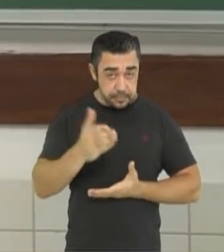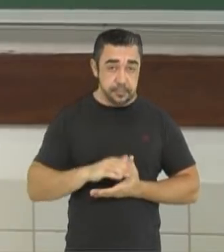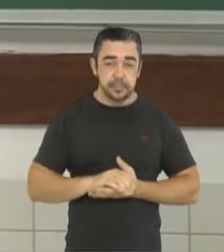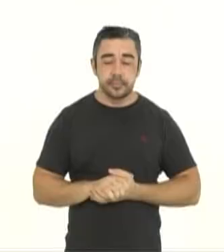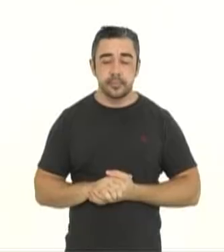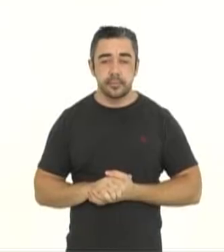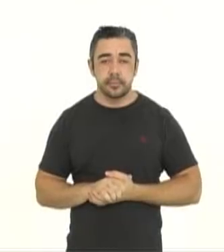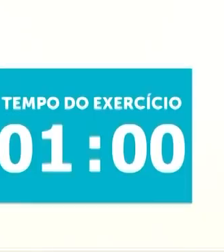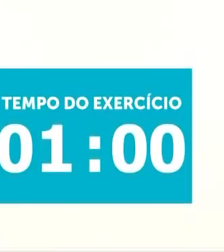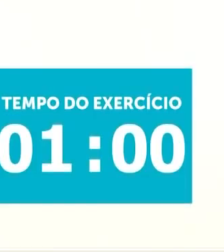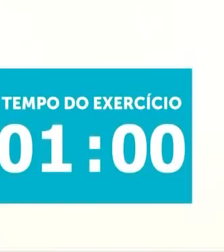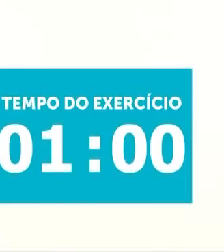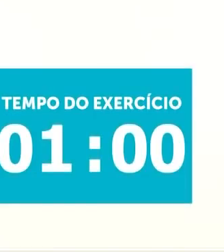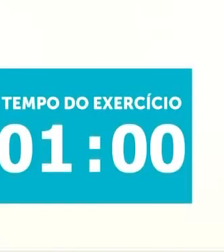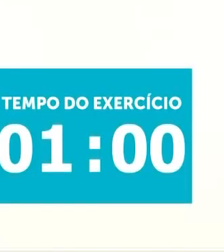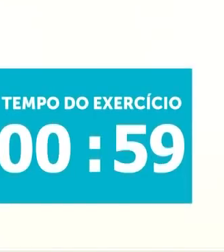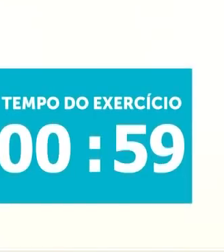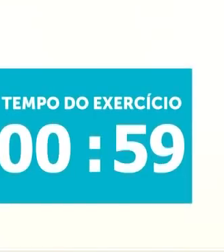vocês.